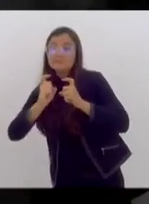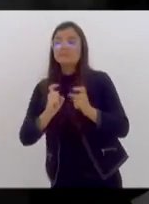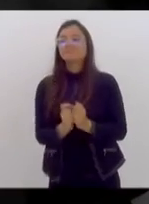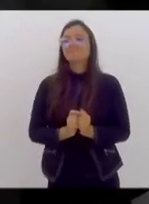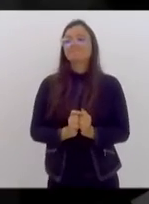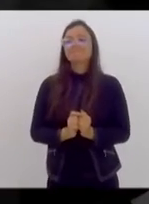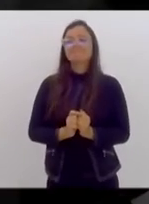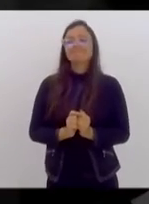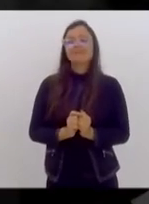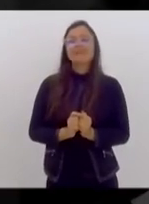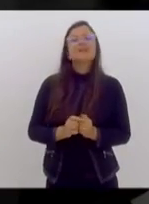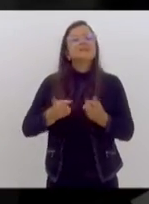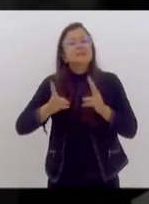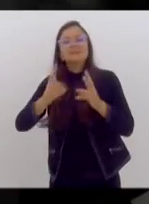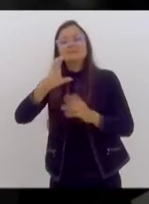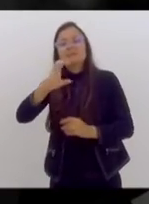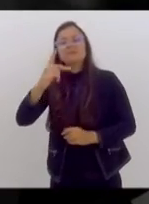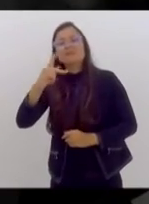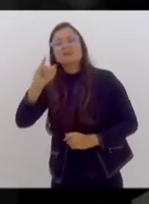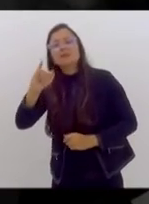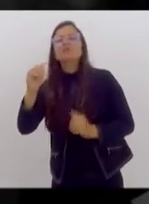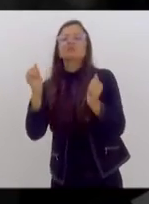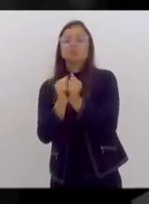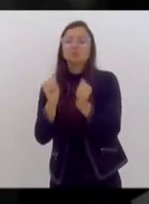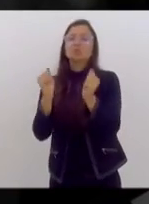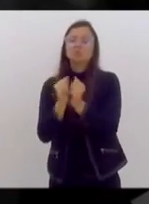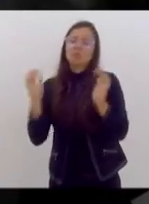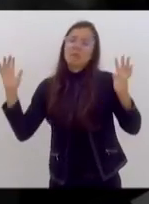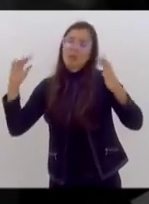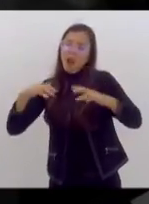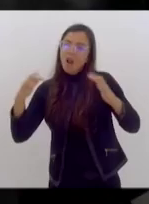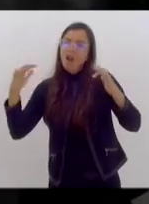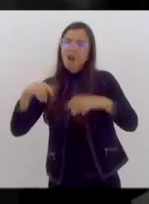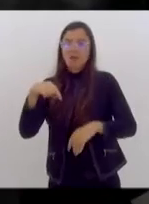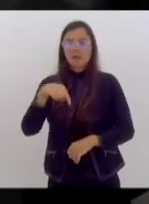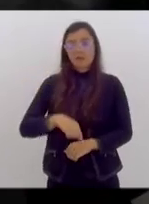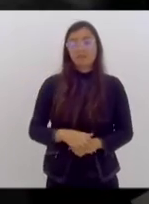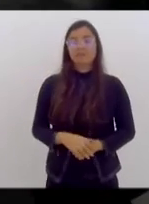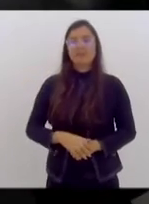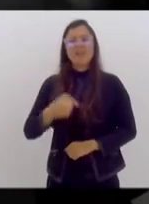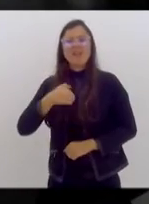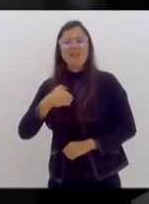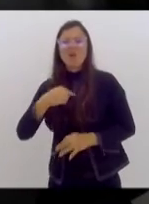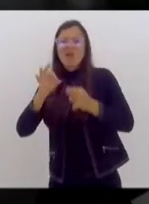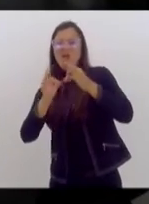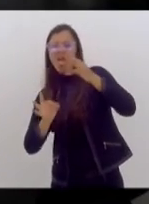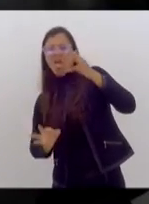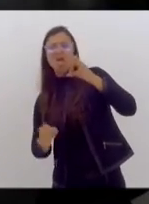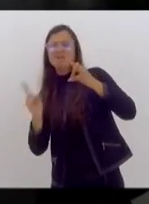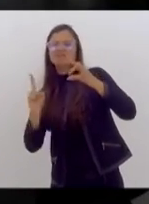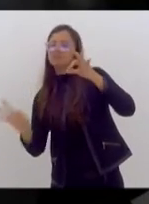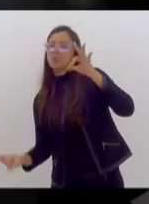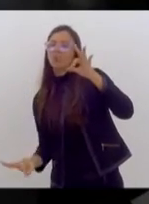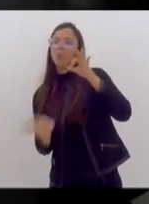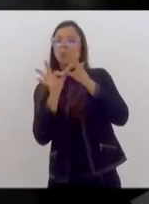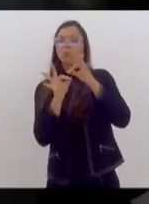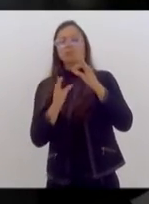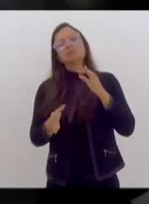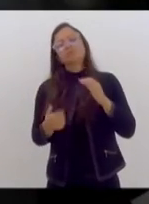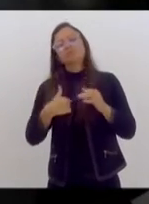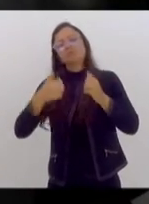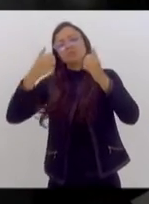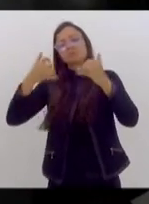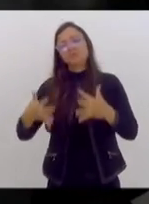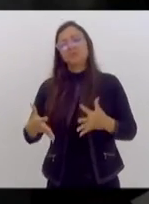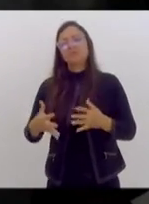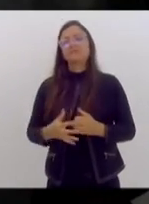o tempo da realização da CPI eu vou ser muito objetivo porque já me sinto muito contemplada com a fala do